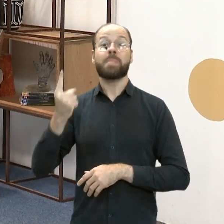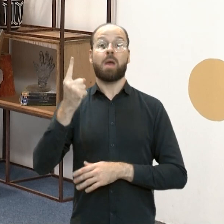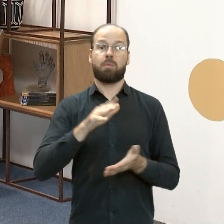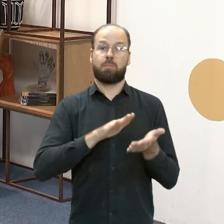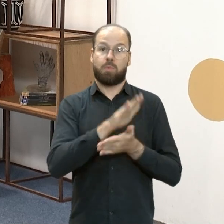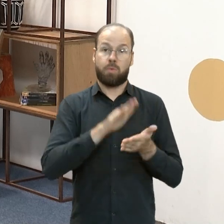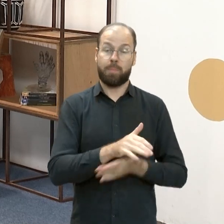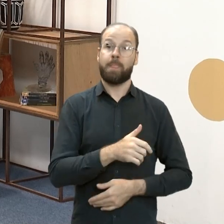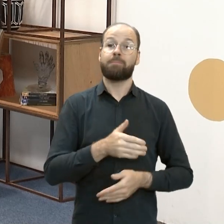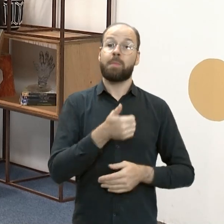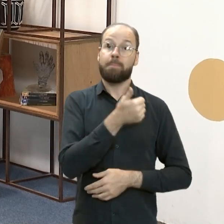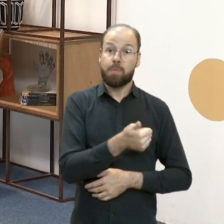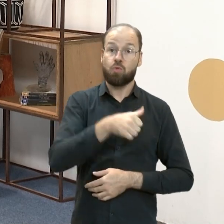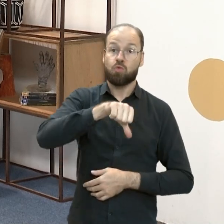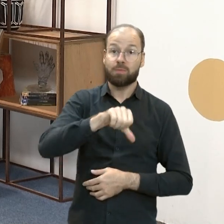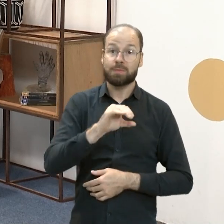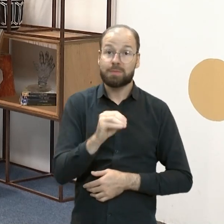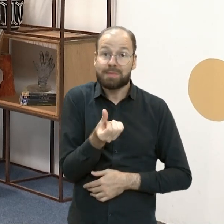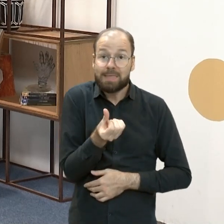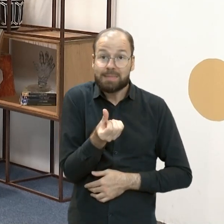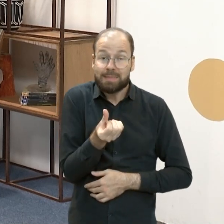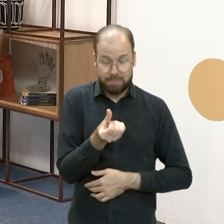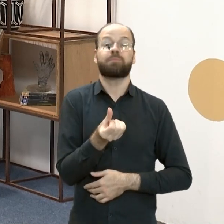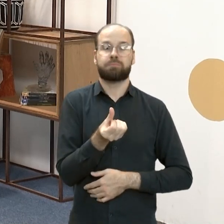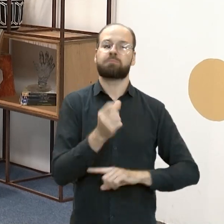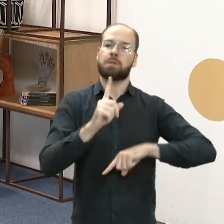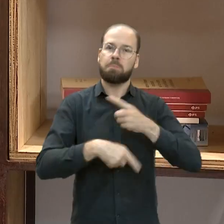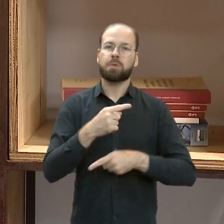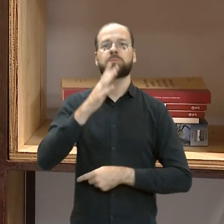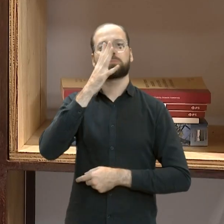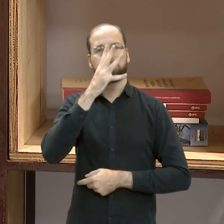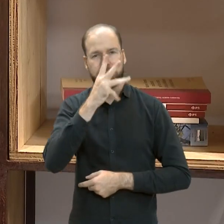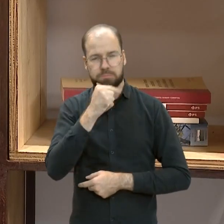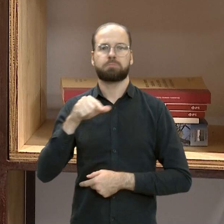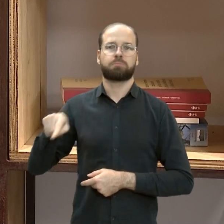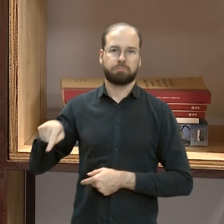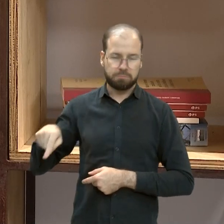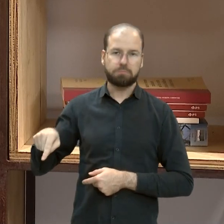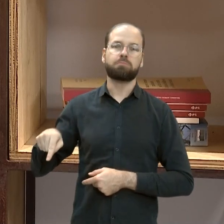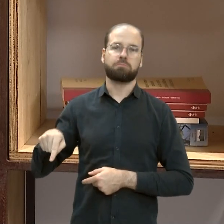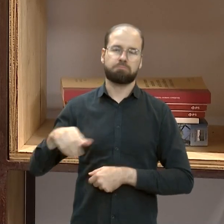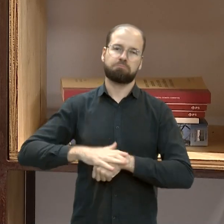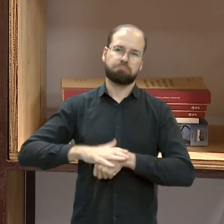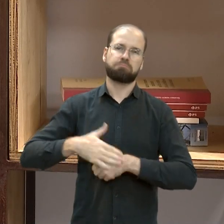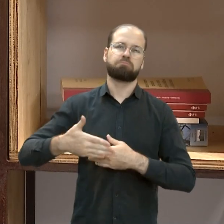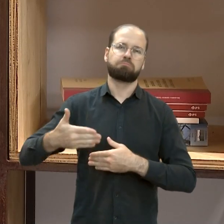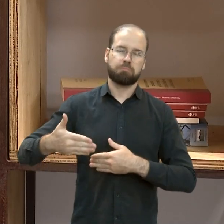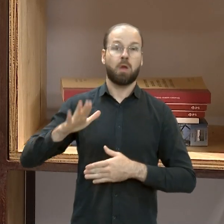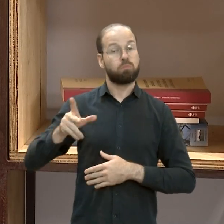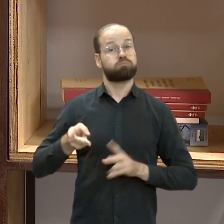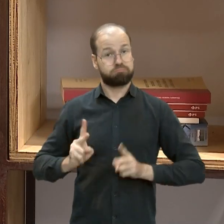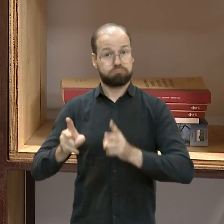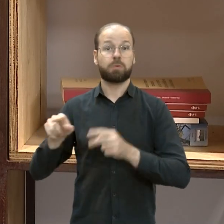em 1906 e depois ela demorou ainda um tempo, mas ainda continuou